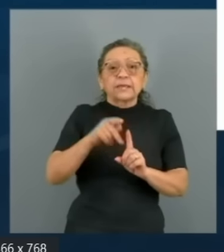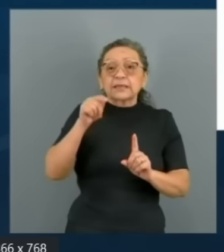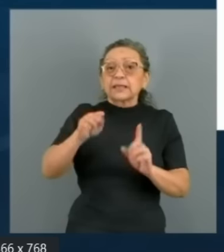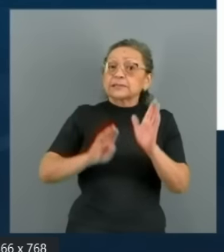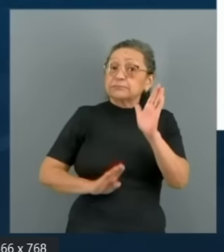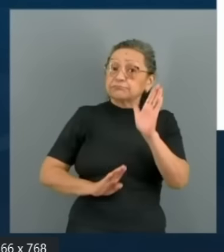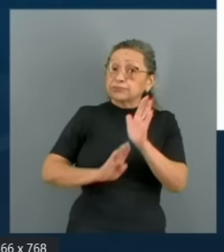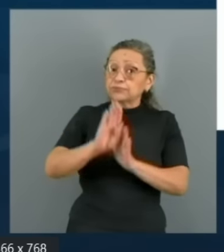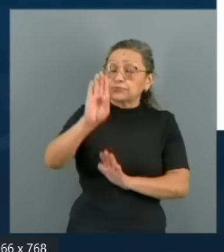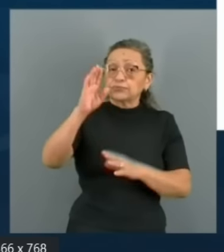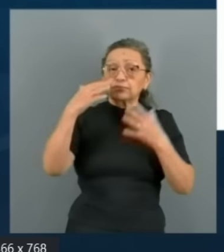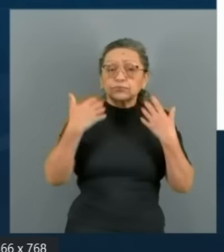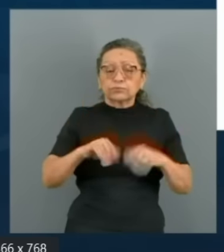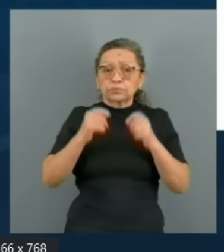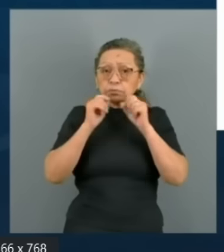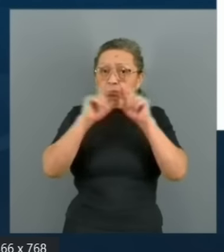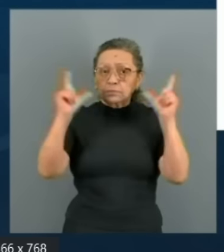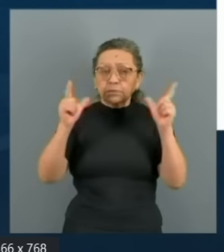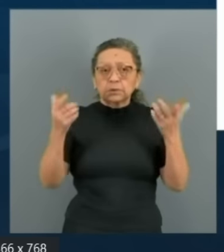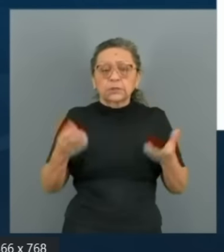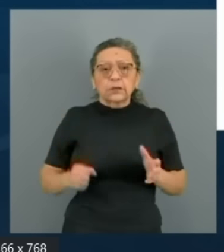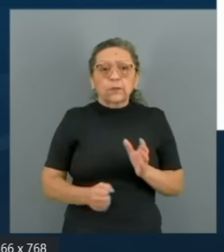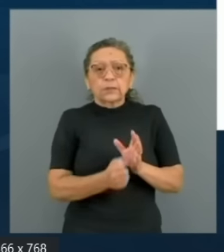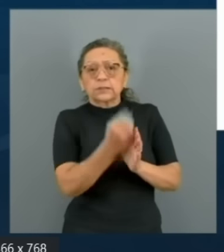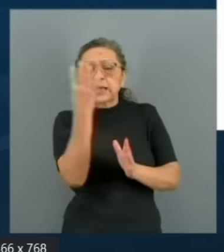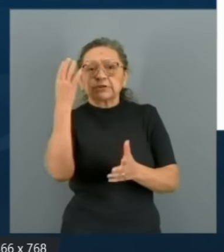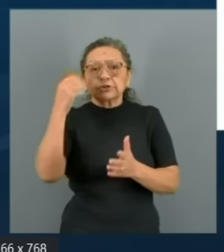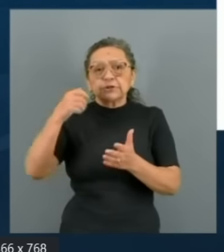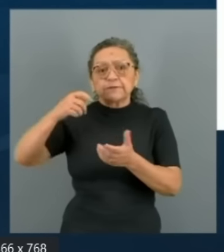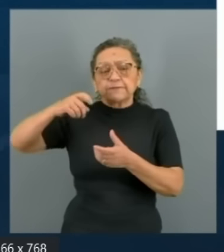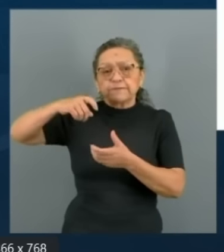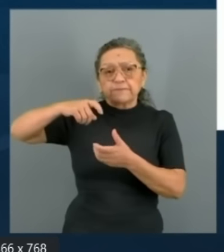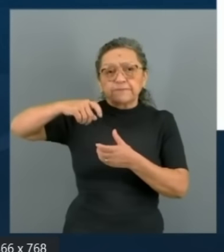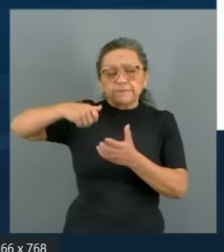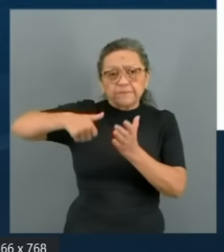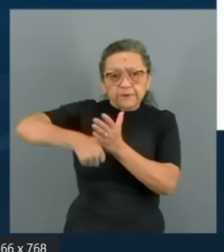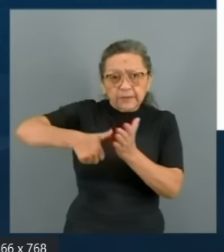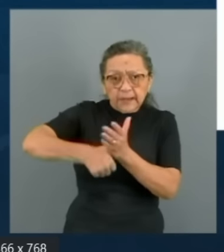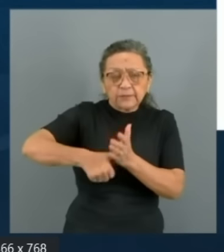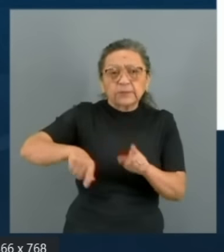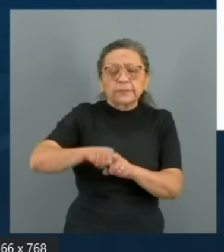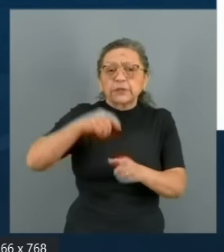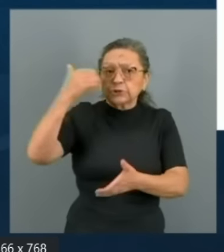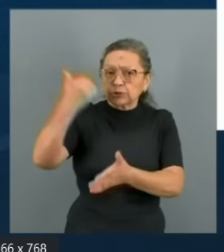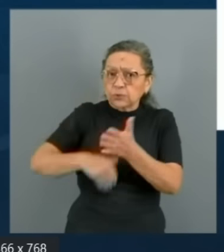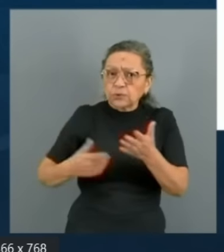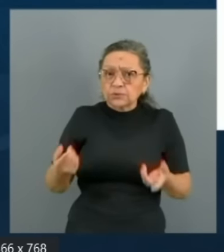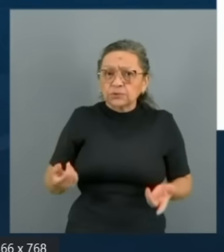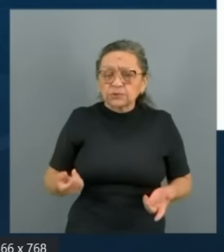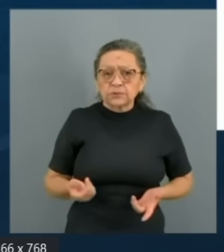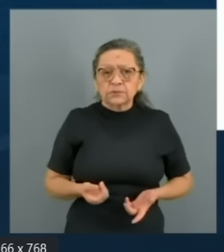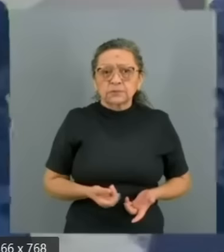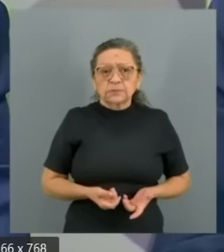acréscimo tão monstruoso do número de filiados e de descontos consignados?